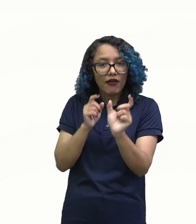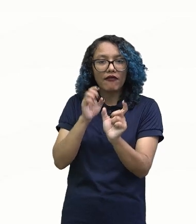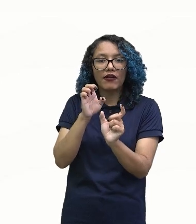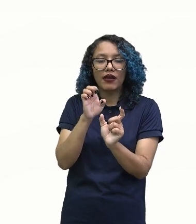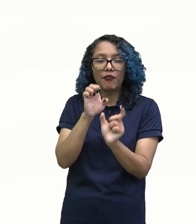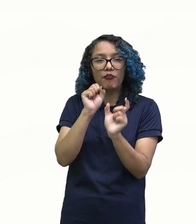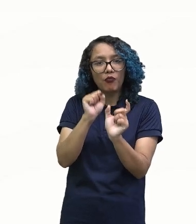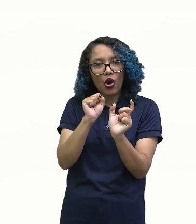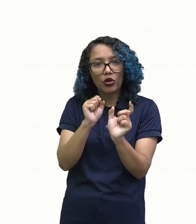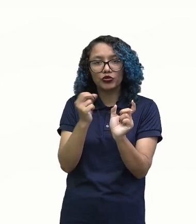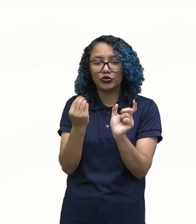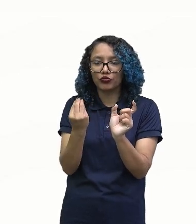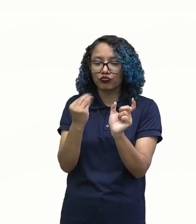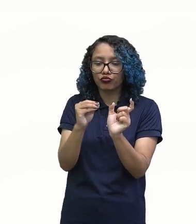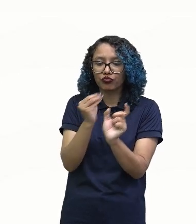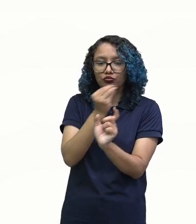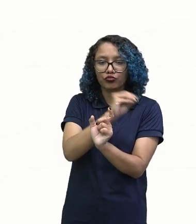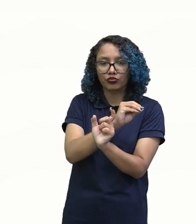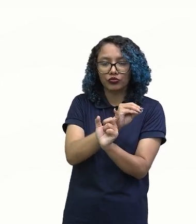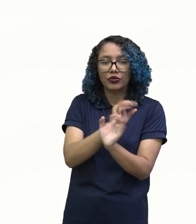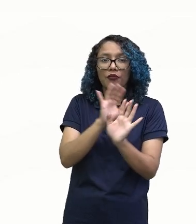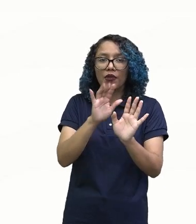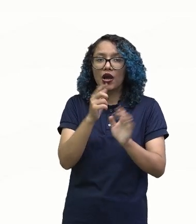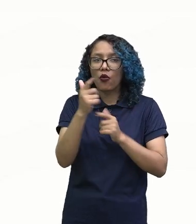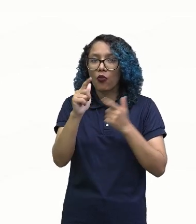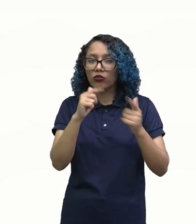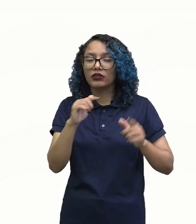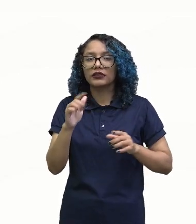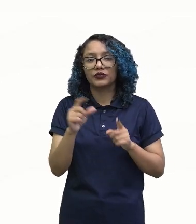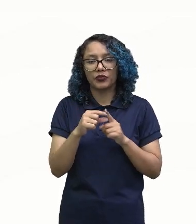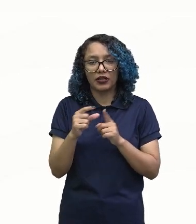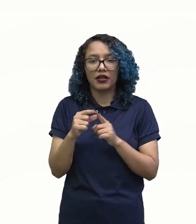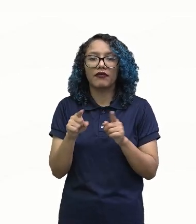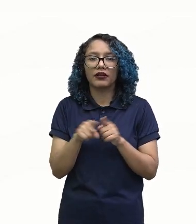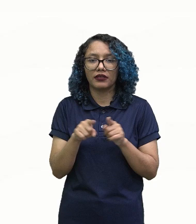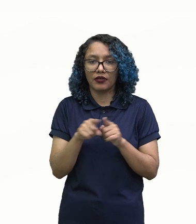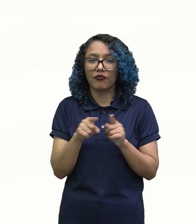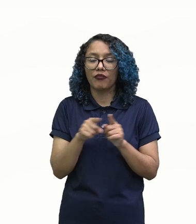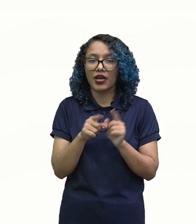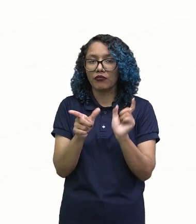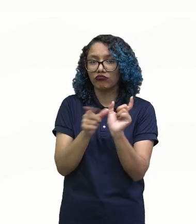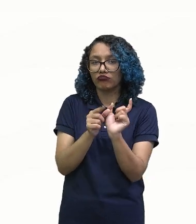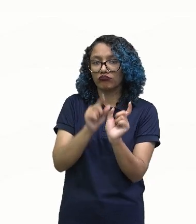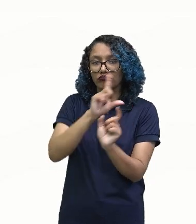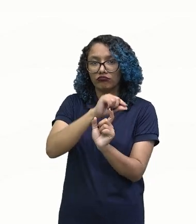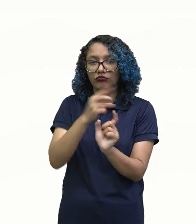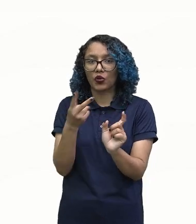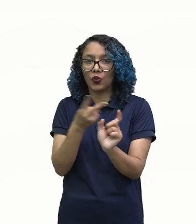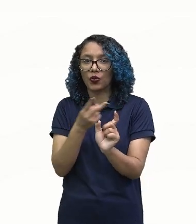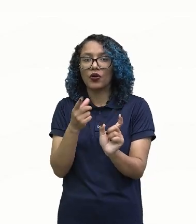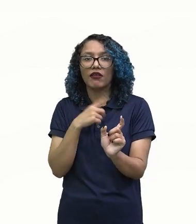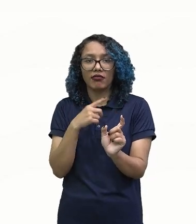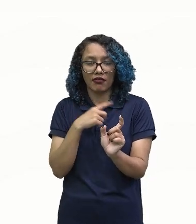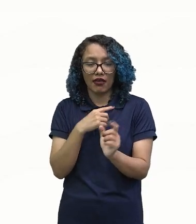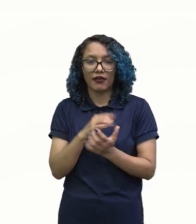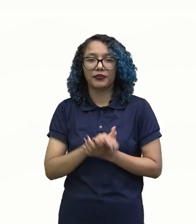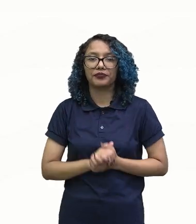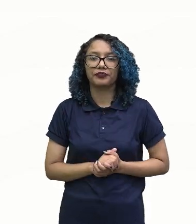língua existem várias outras palavras que são formadas por prefixo e sufixo. Observe